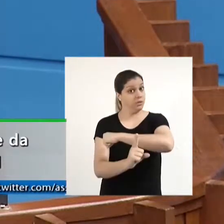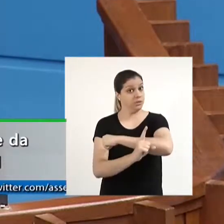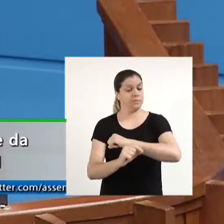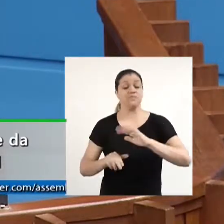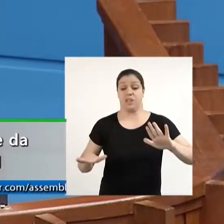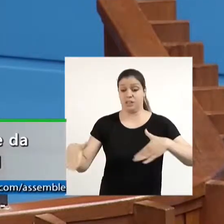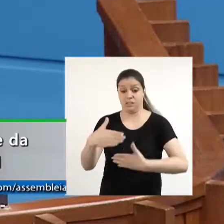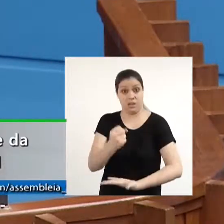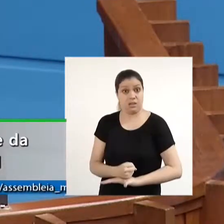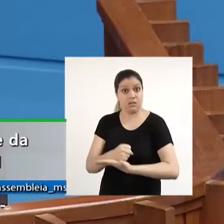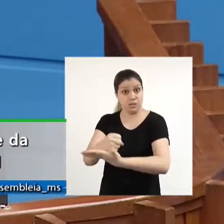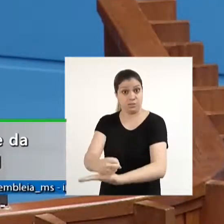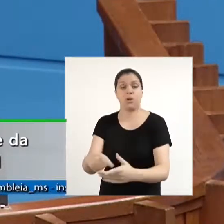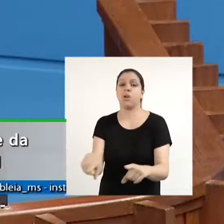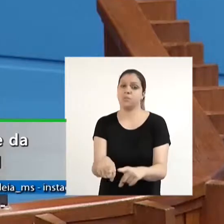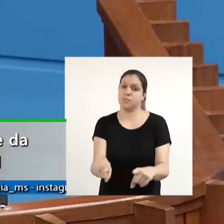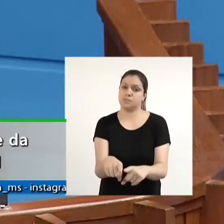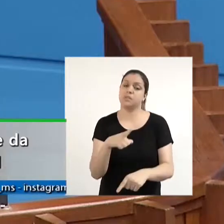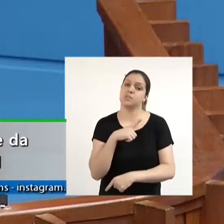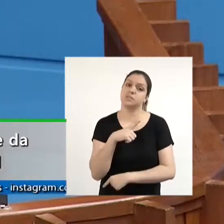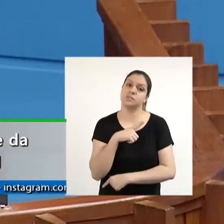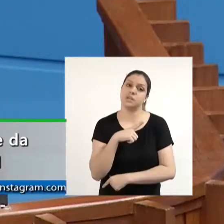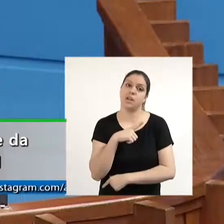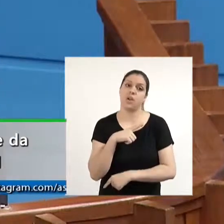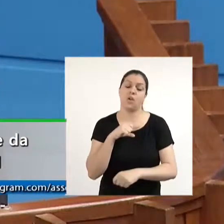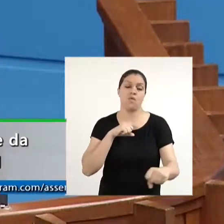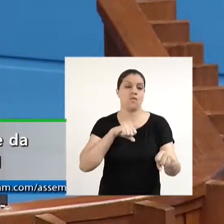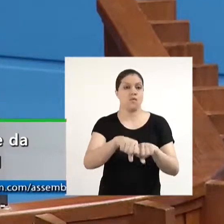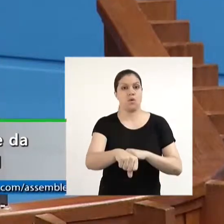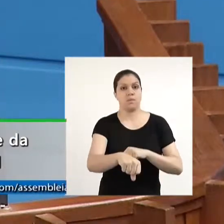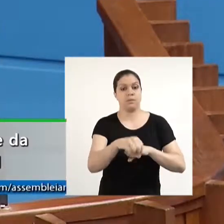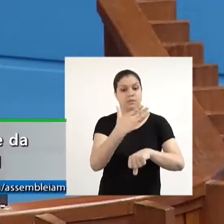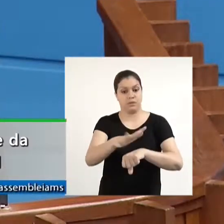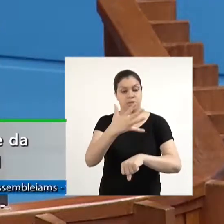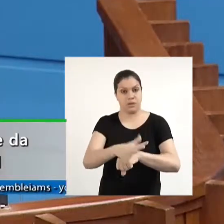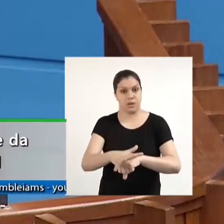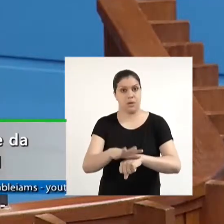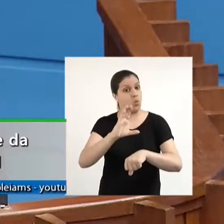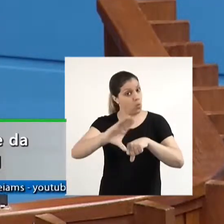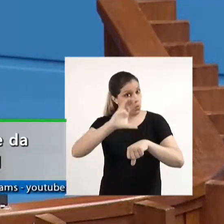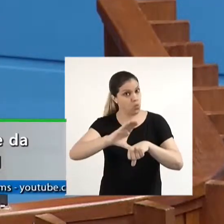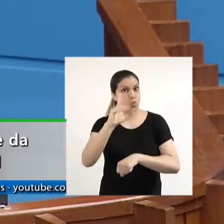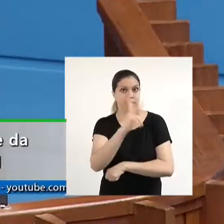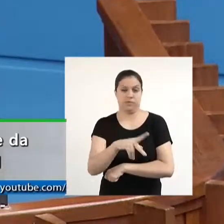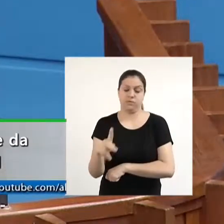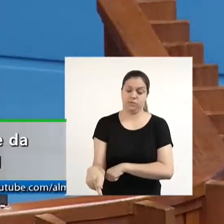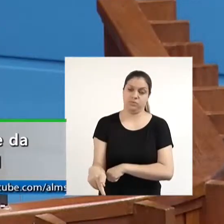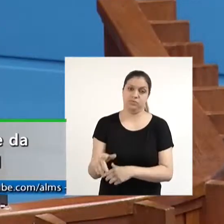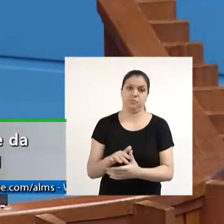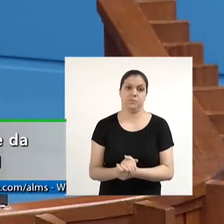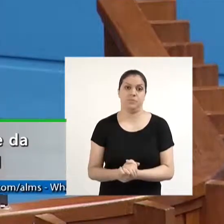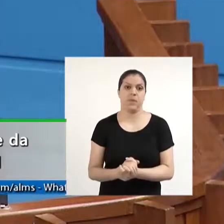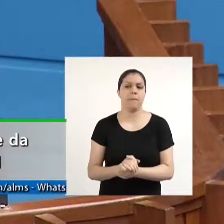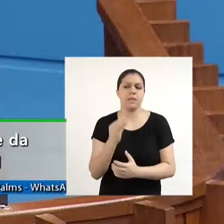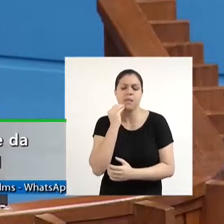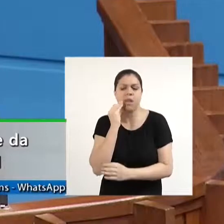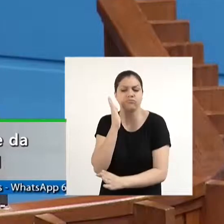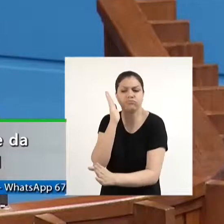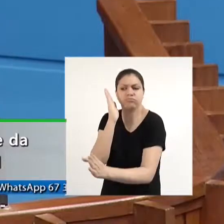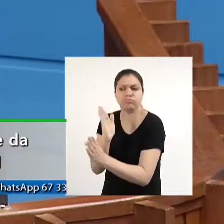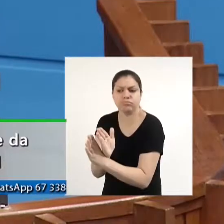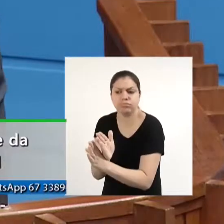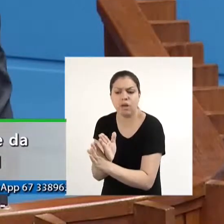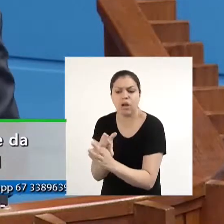apoio também desenvolvem formação continuada de professores, visando a identificação e diferenciação